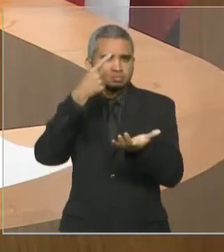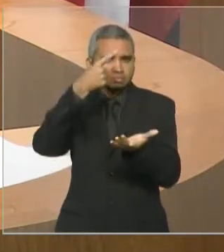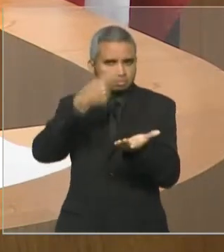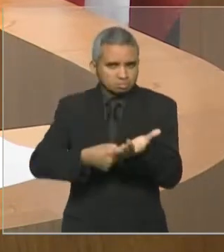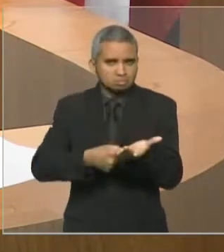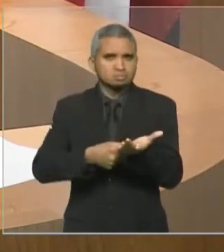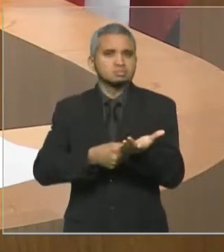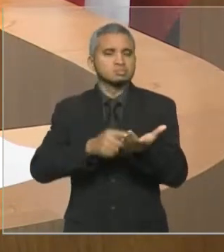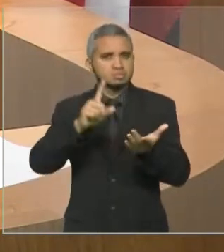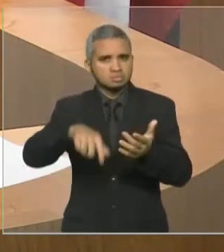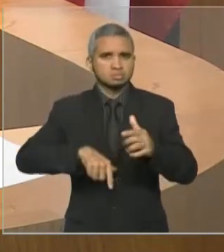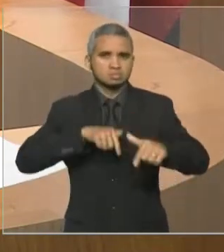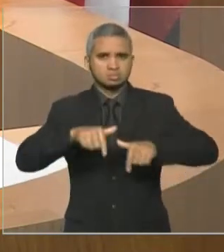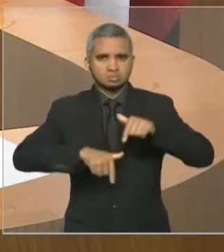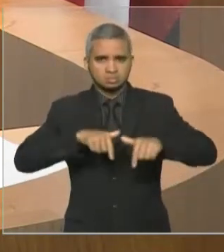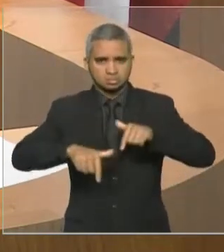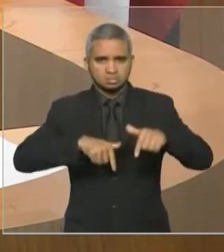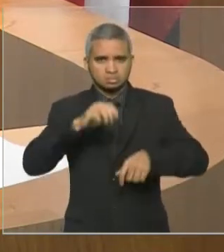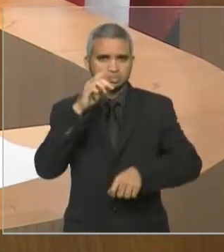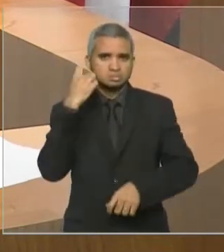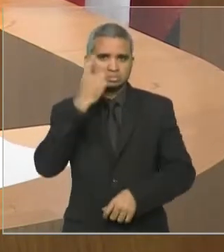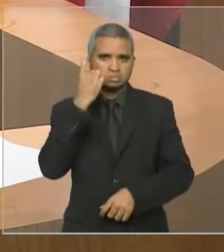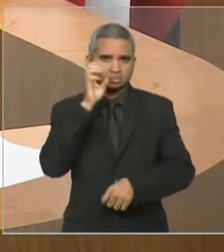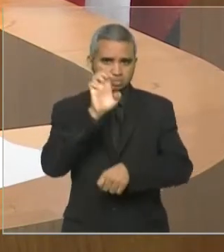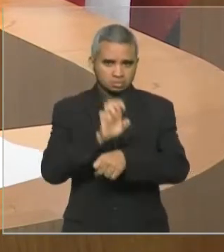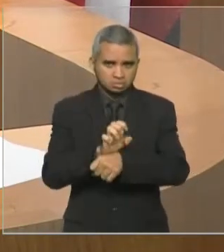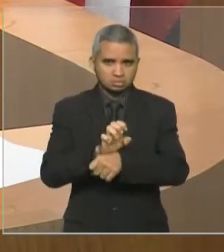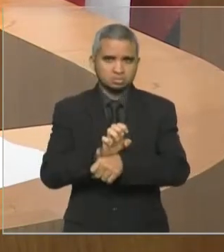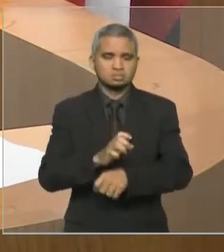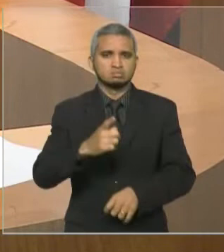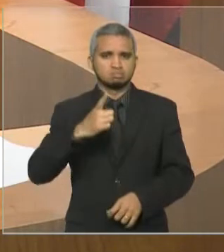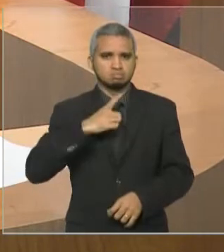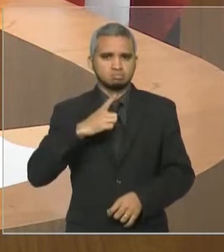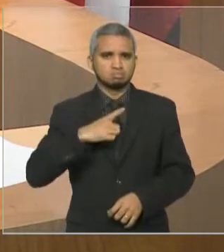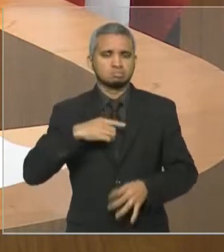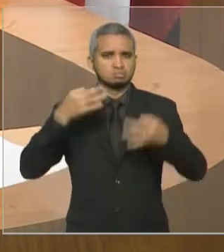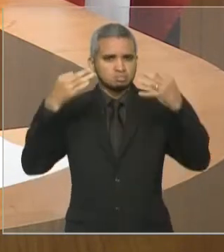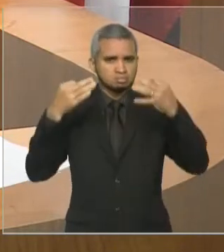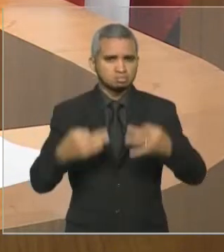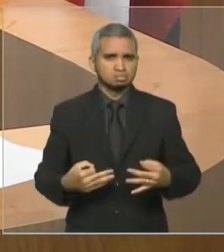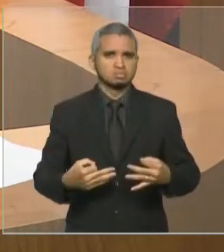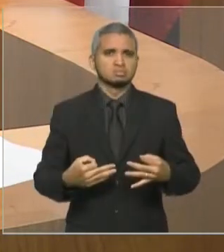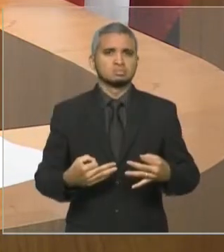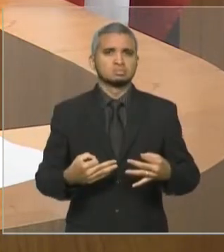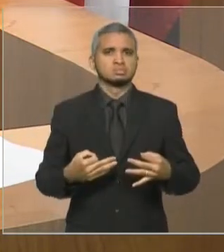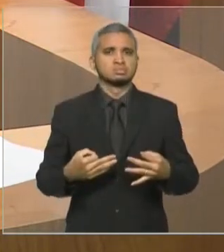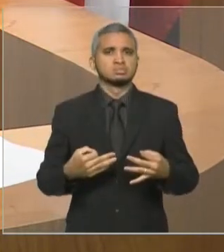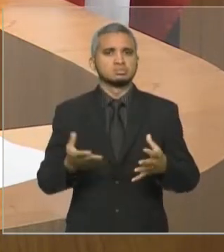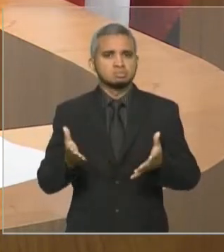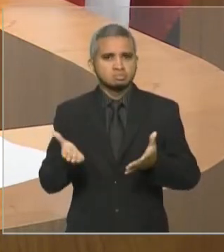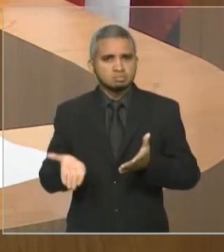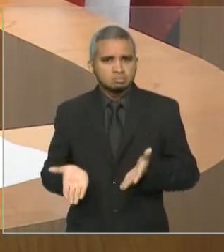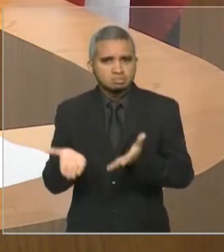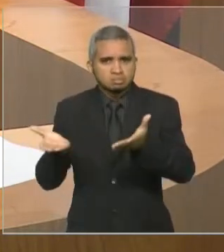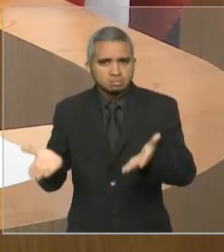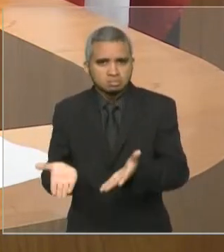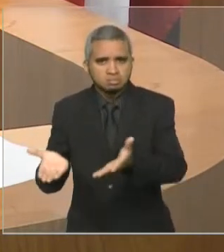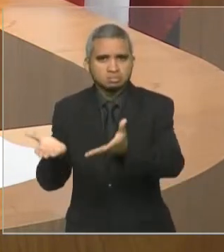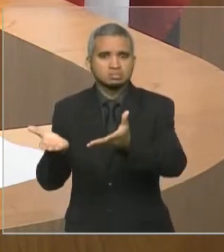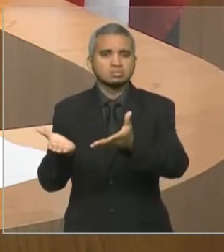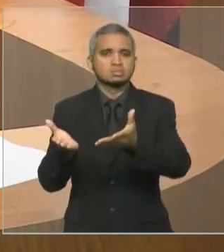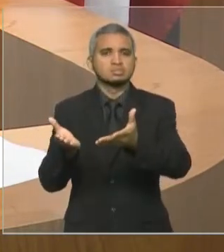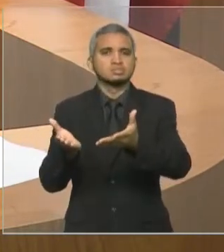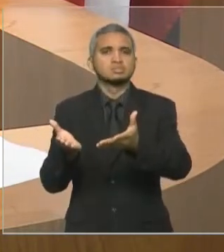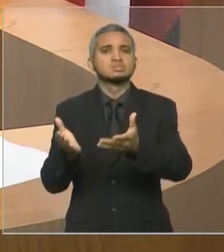deputado estadual com extrema lisura e integral dedicação às causas do interesse público do nosso querido Estado